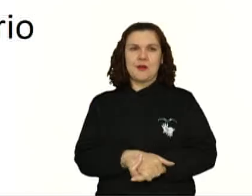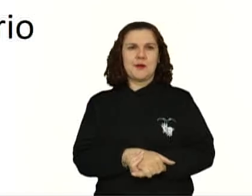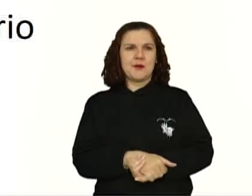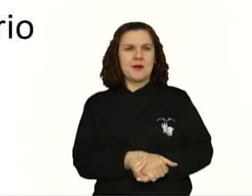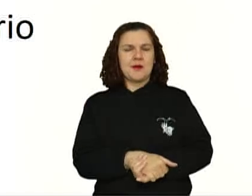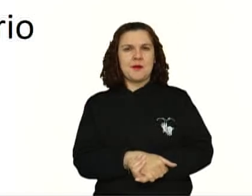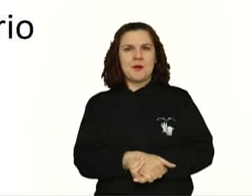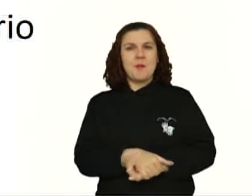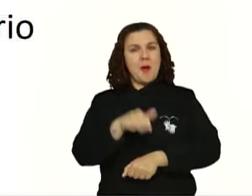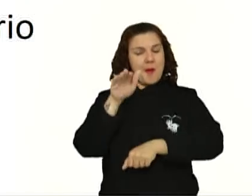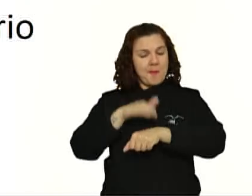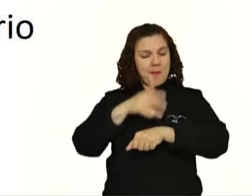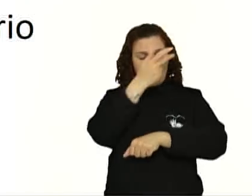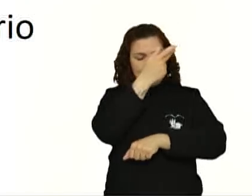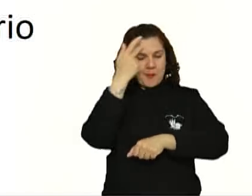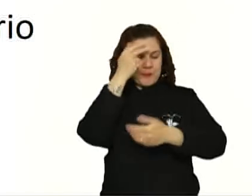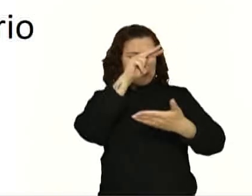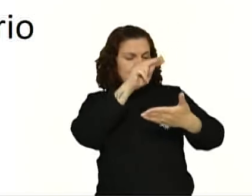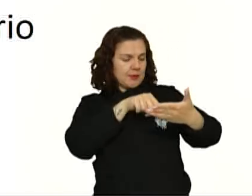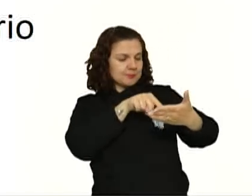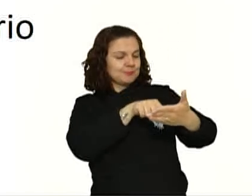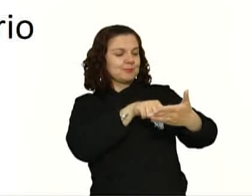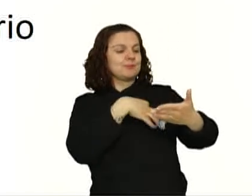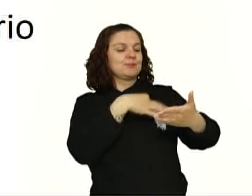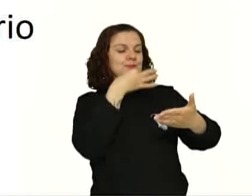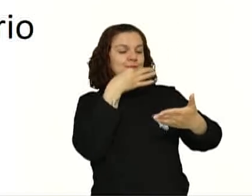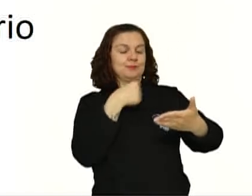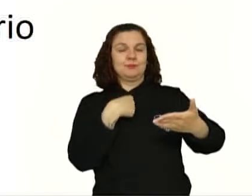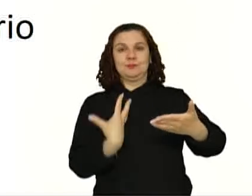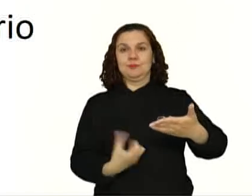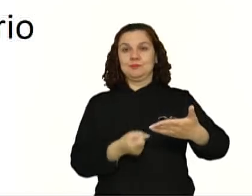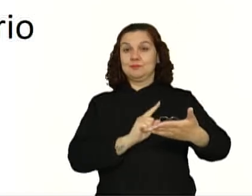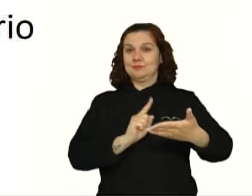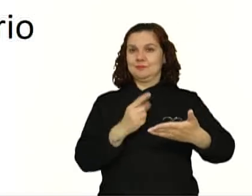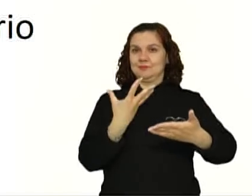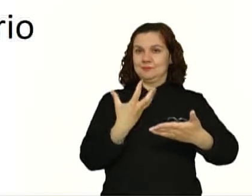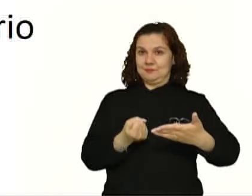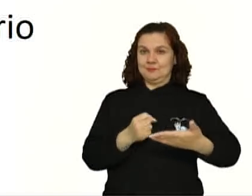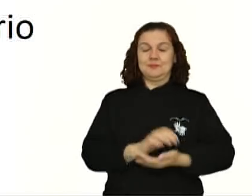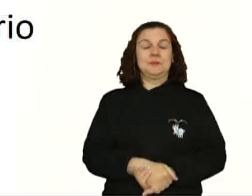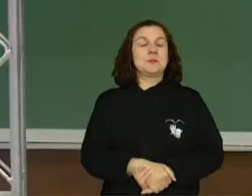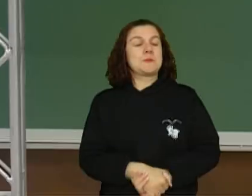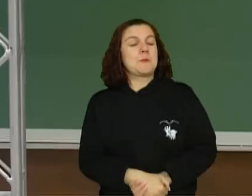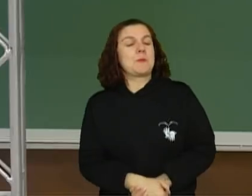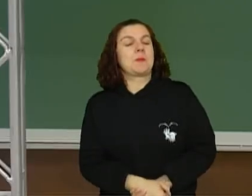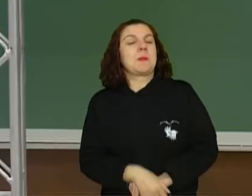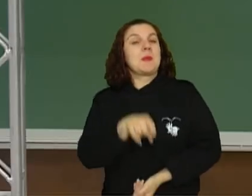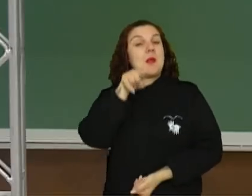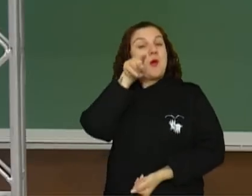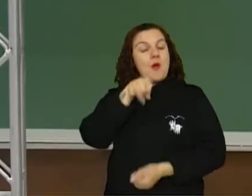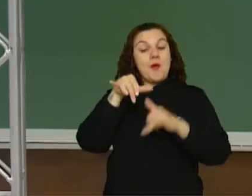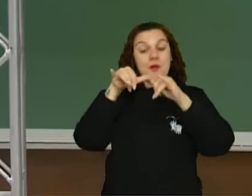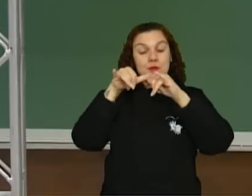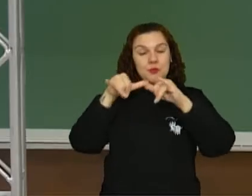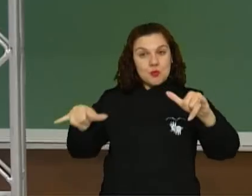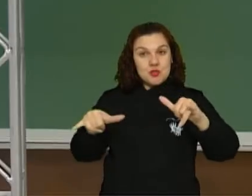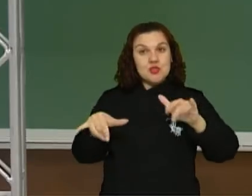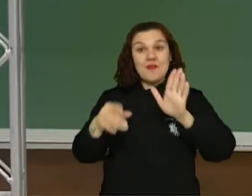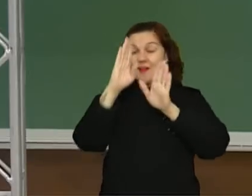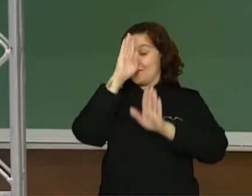para que o próprio leitor faça seu julgamento. Então veja aquilo que eu falei para vocês. Notícia